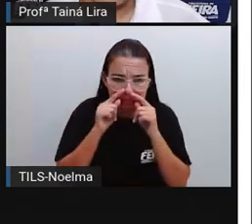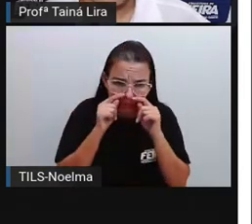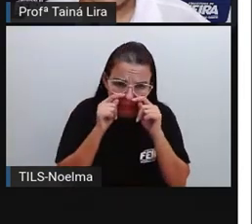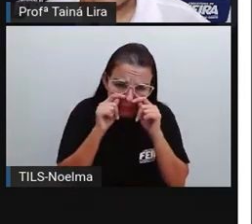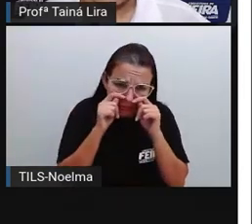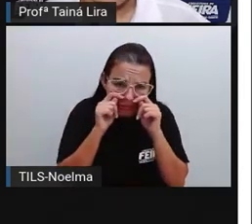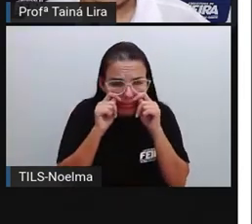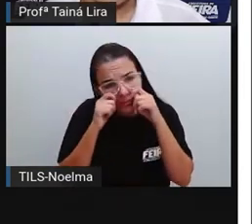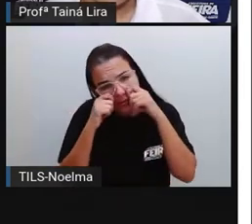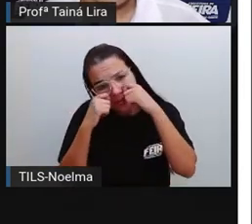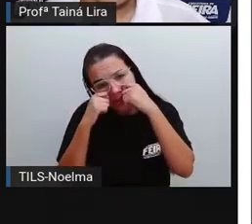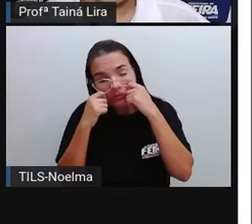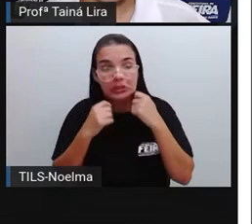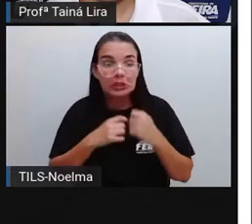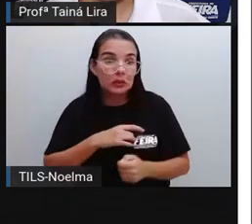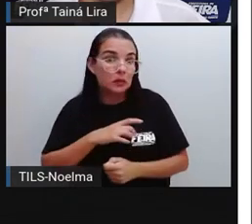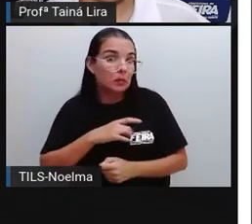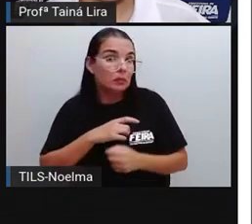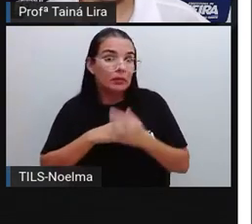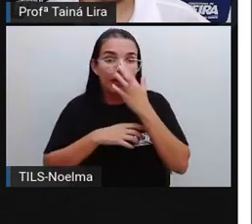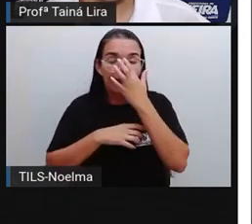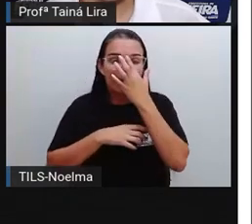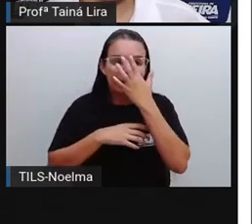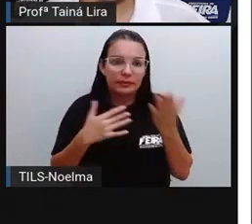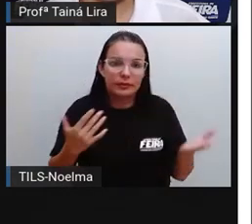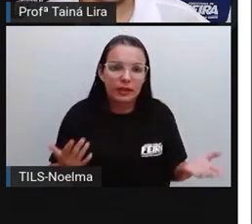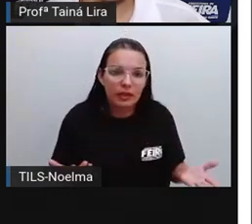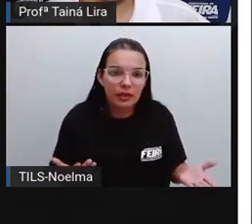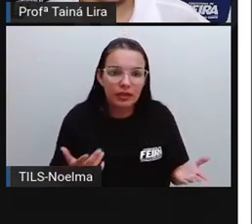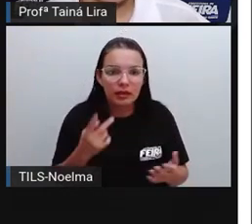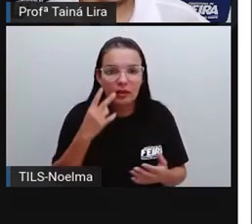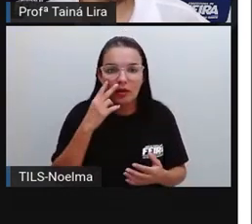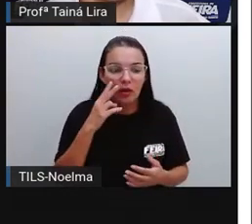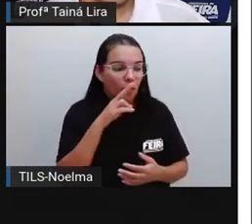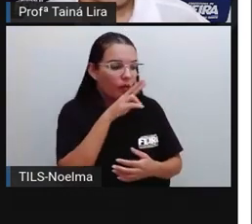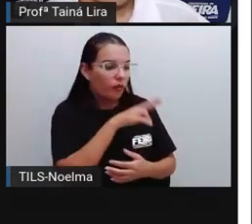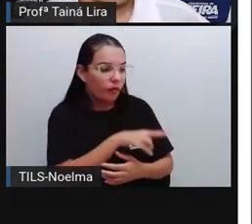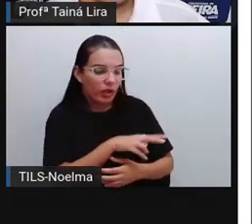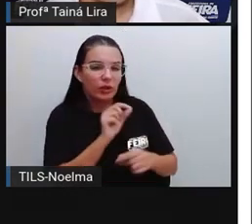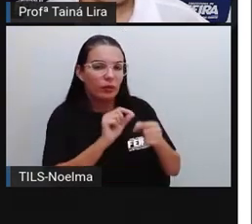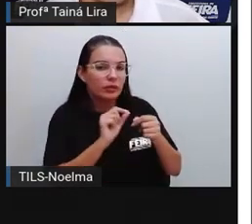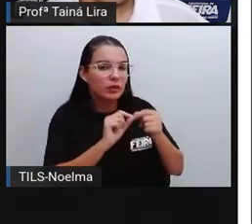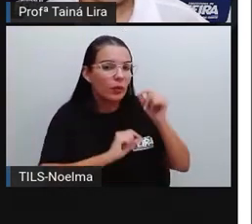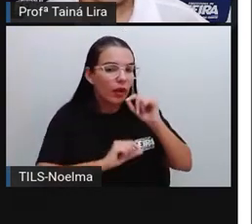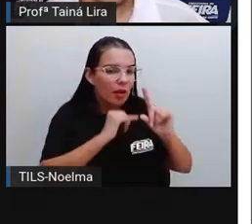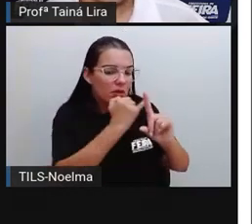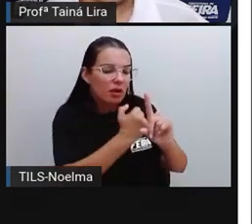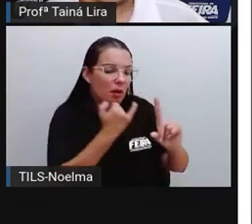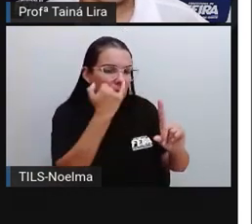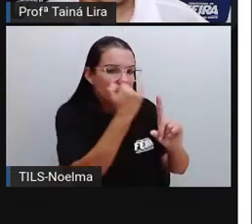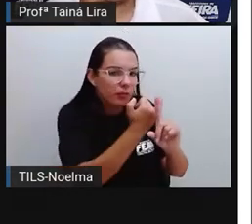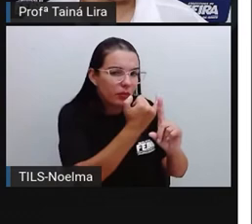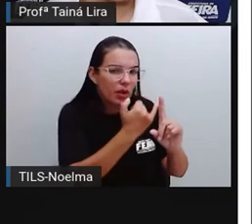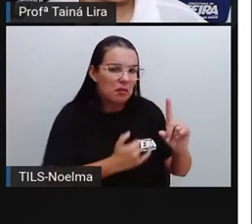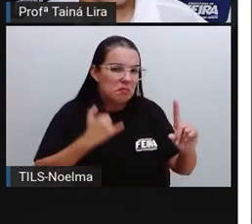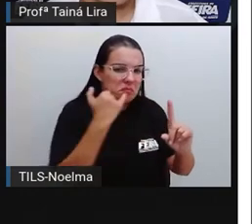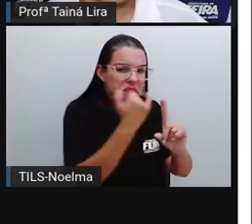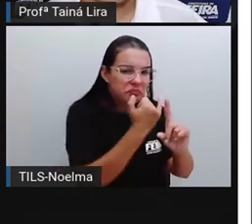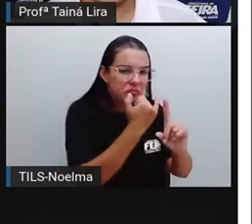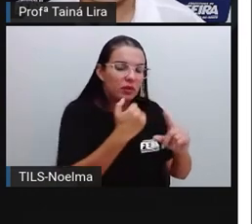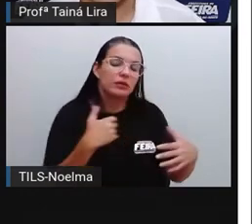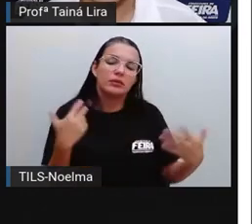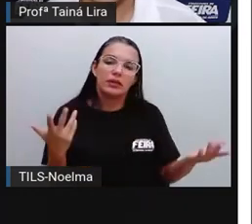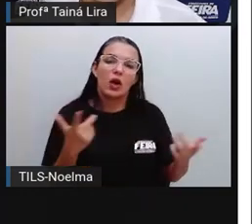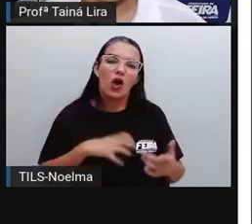ó, amedrontadas. Inclusive, ó, os outros estão vendo que ele está praticando bullying com esse menino, mas também não tem coragem